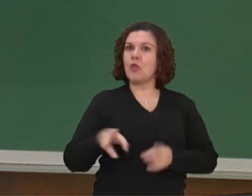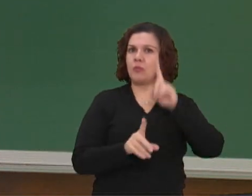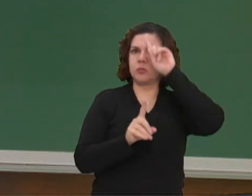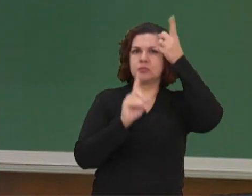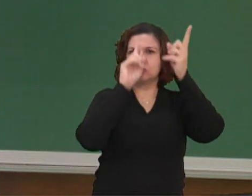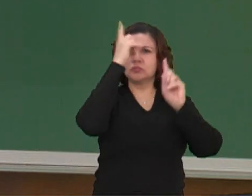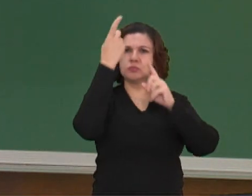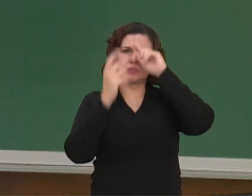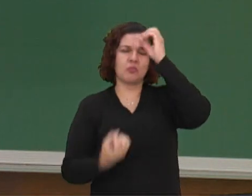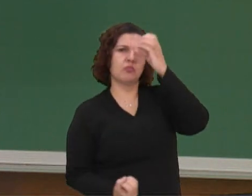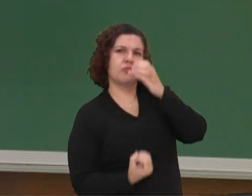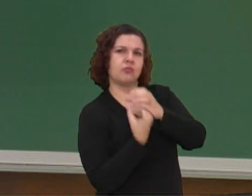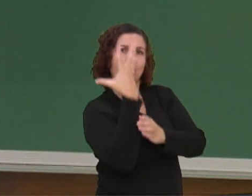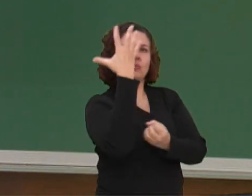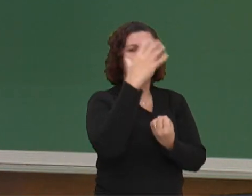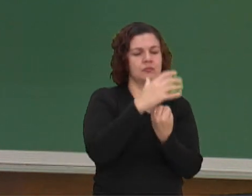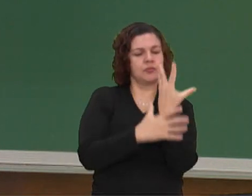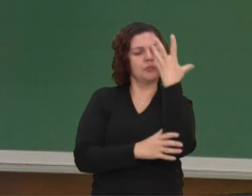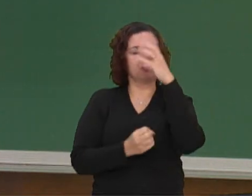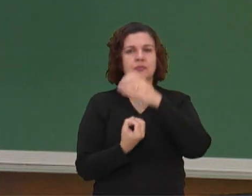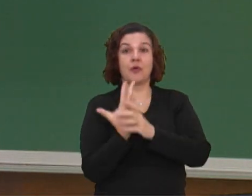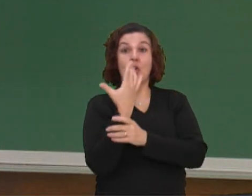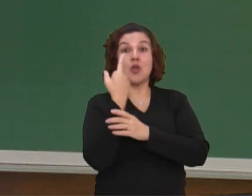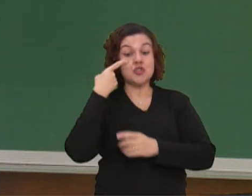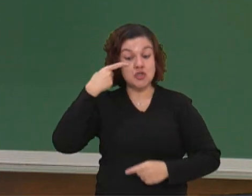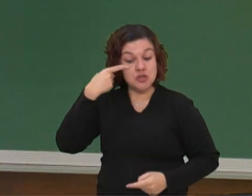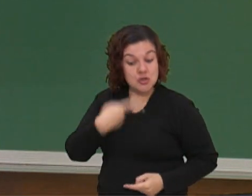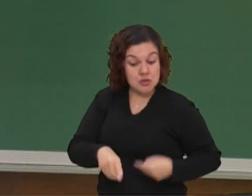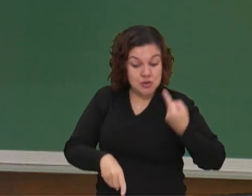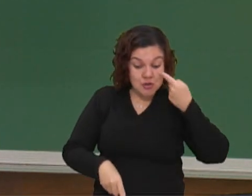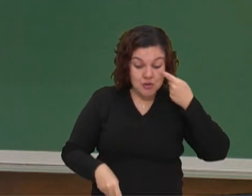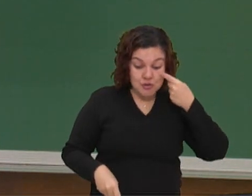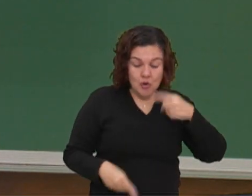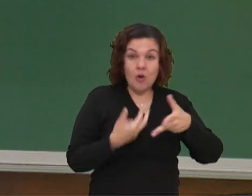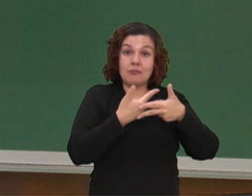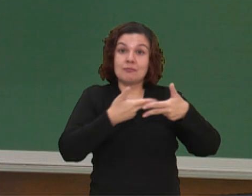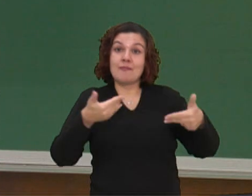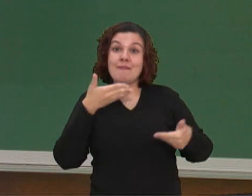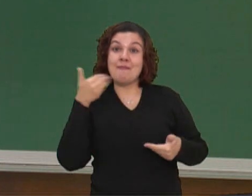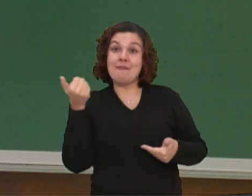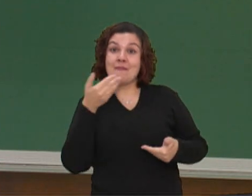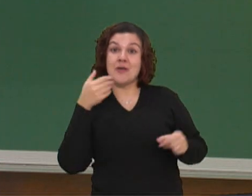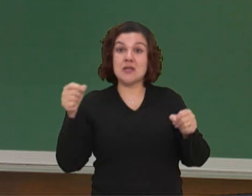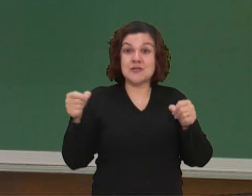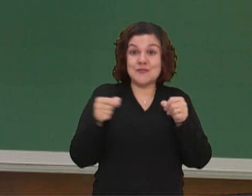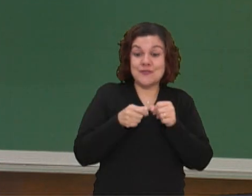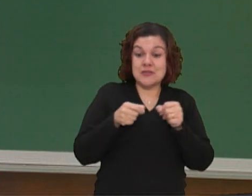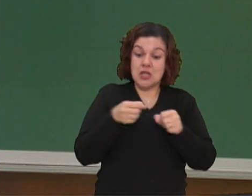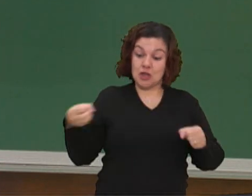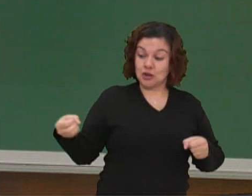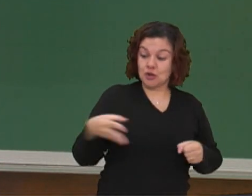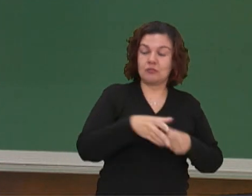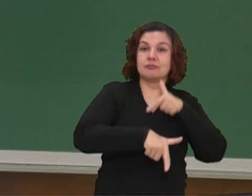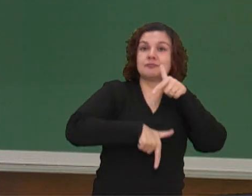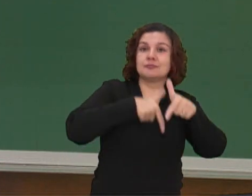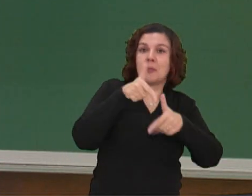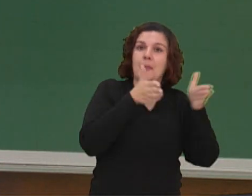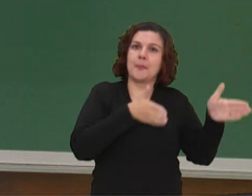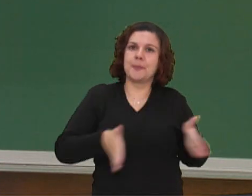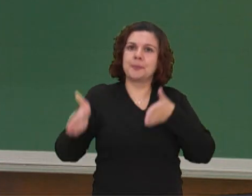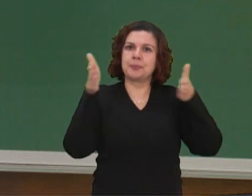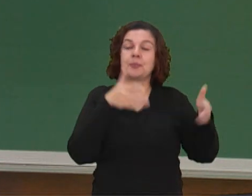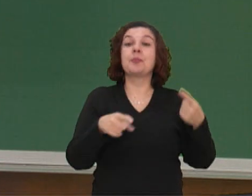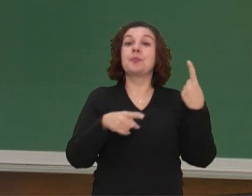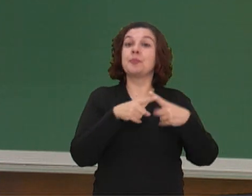invenções, então, se descobrem novas maneiras de fazer as atividades através do uso das máquinas, e